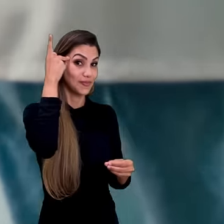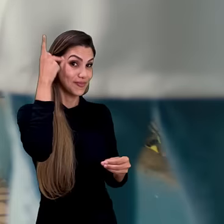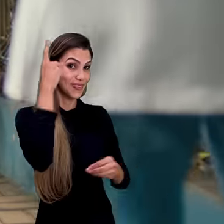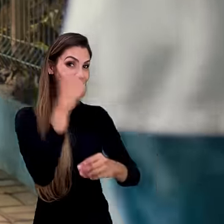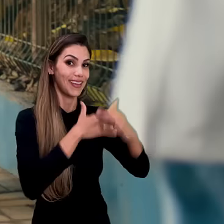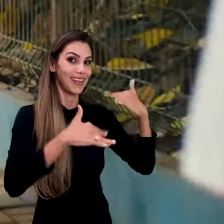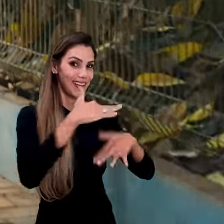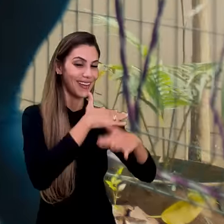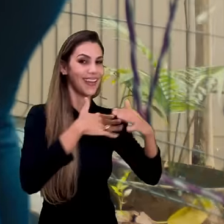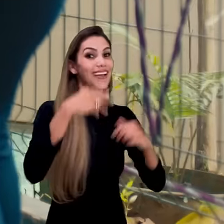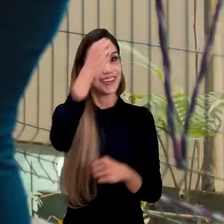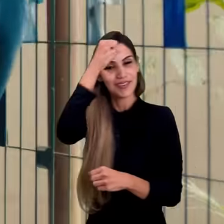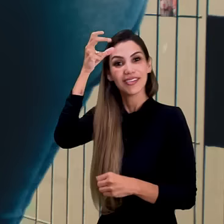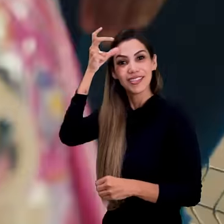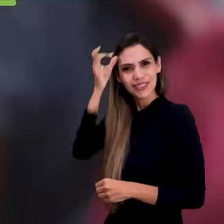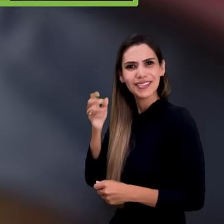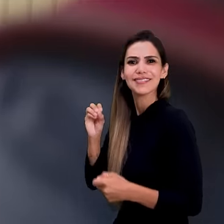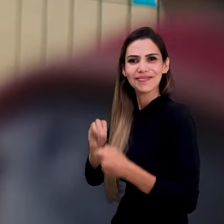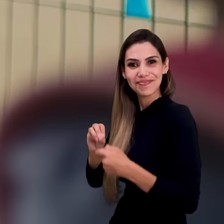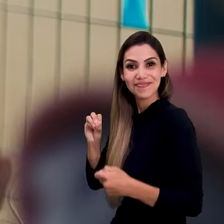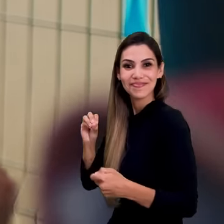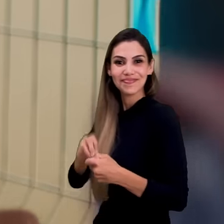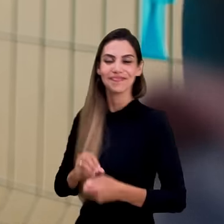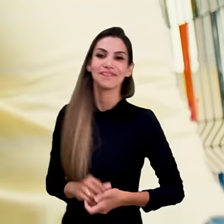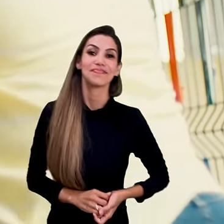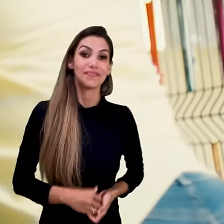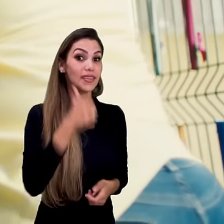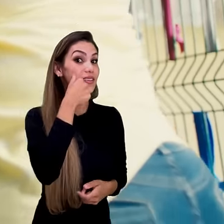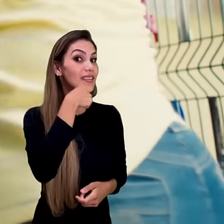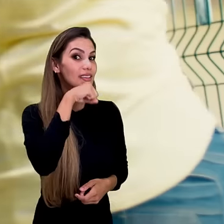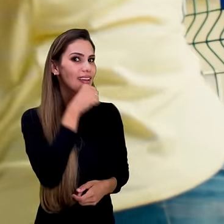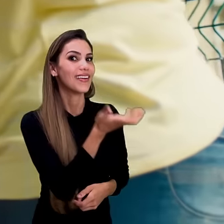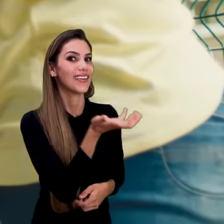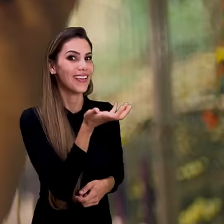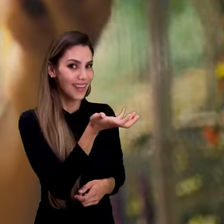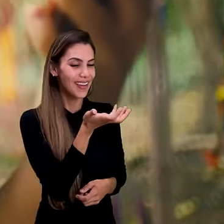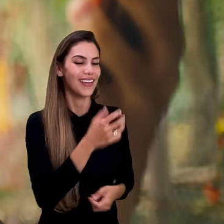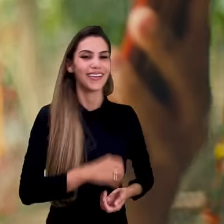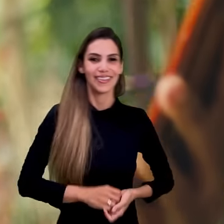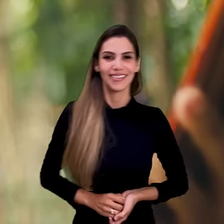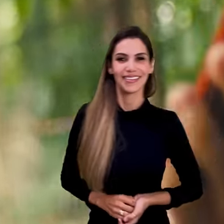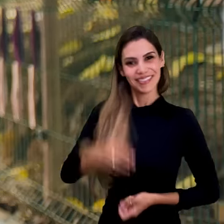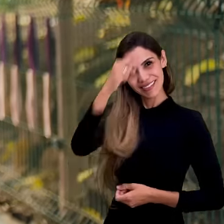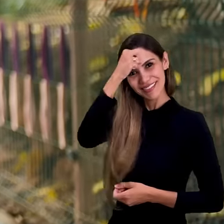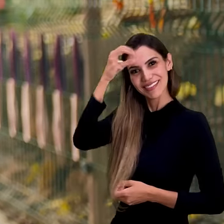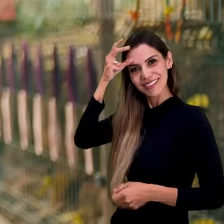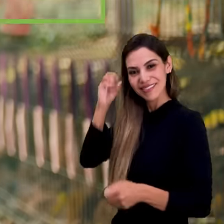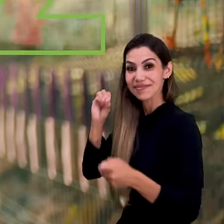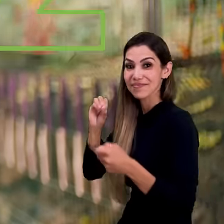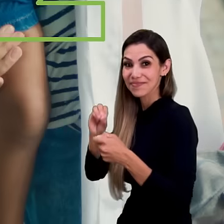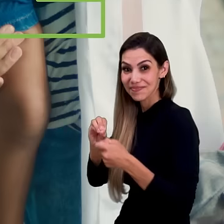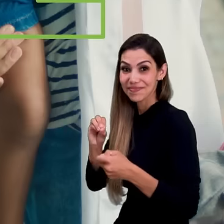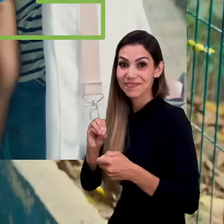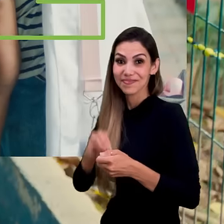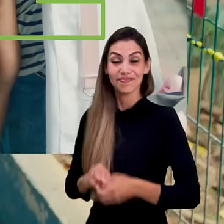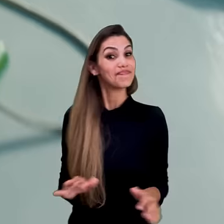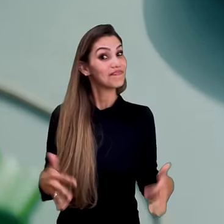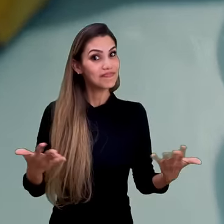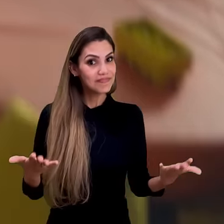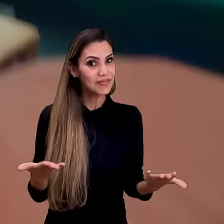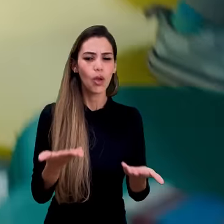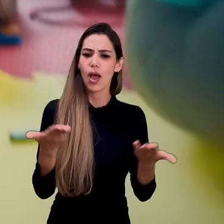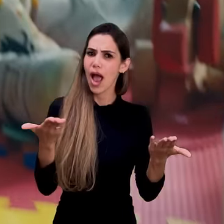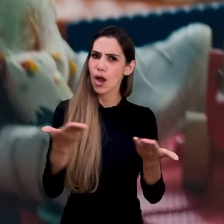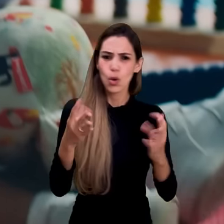que São Paulo quer, a prefeitura faz. O que a mãe quer, a prefeitura faz.